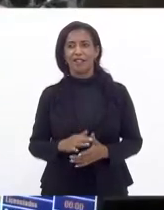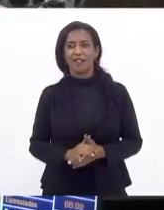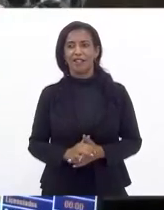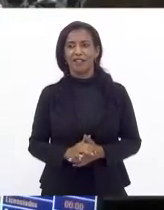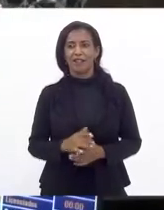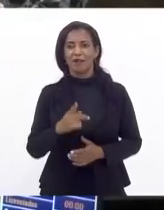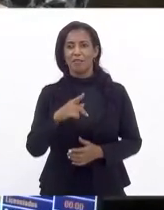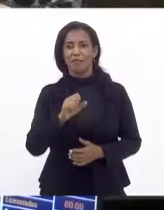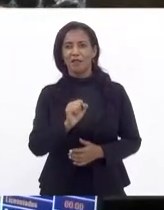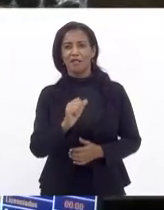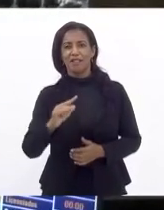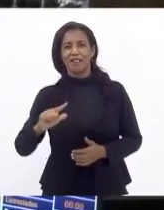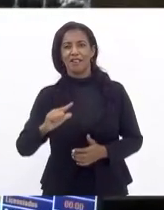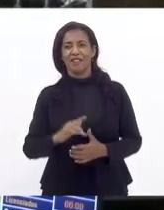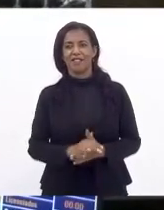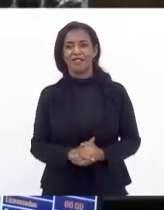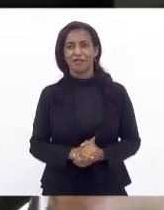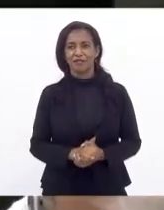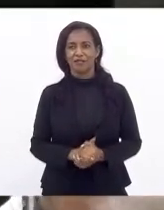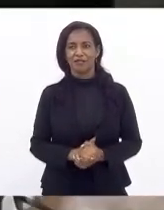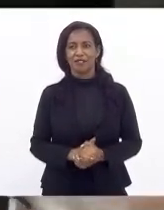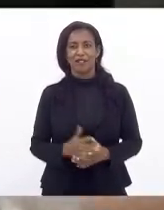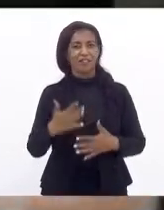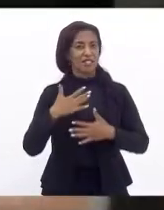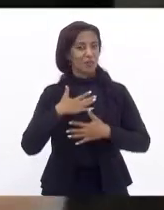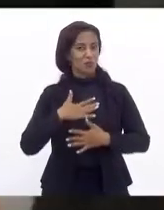do PSL. Vai ser muito